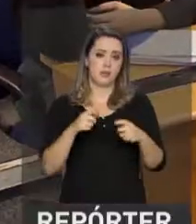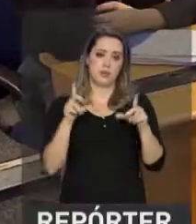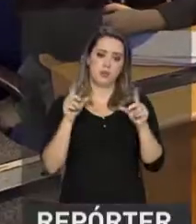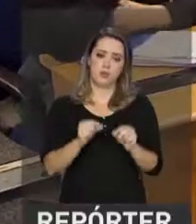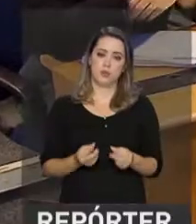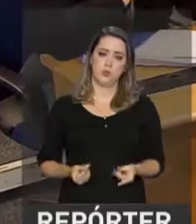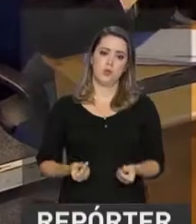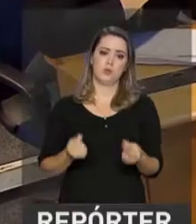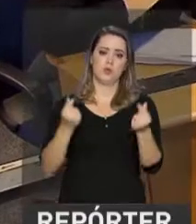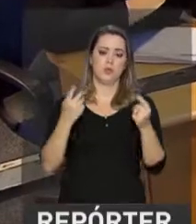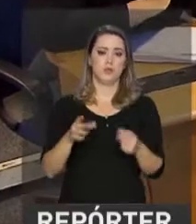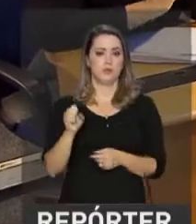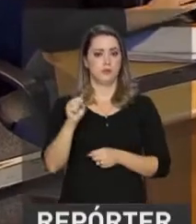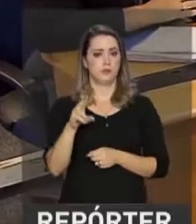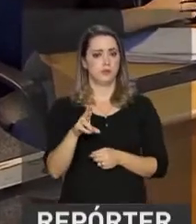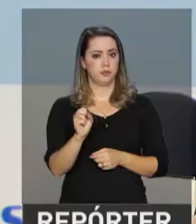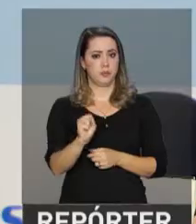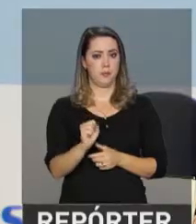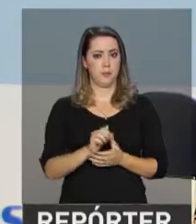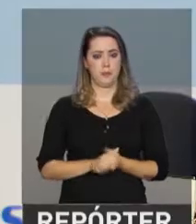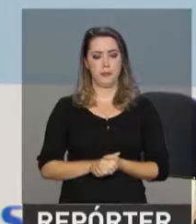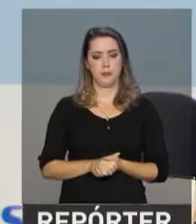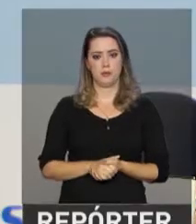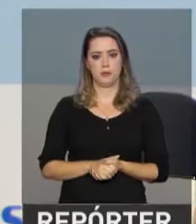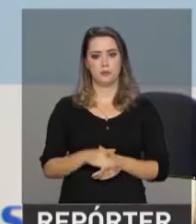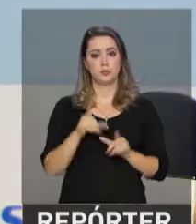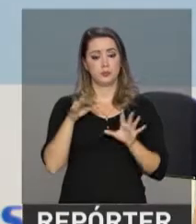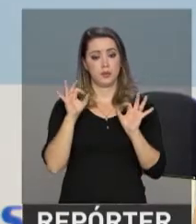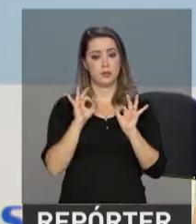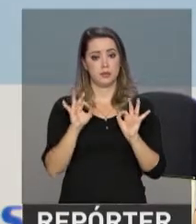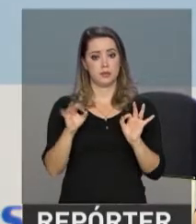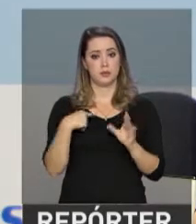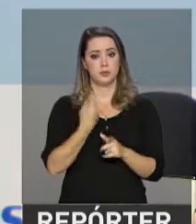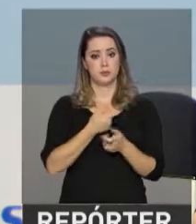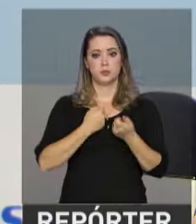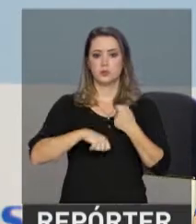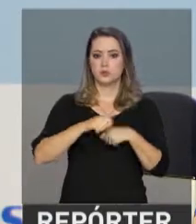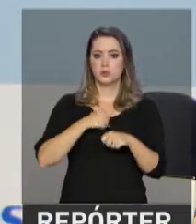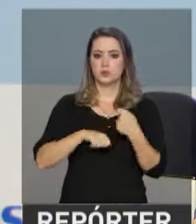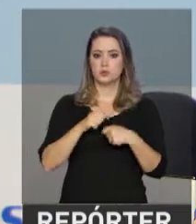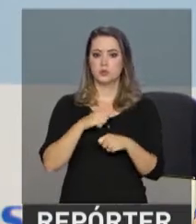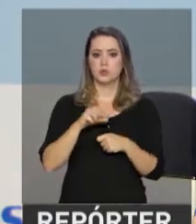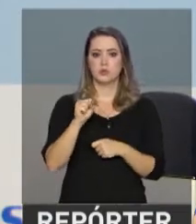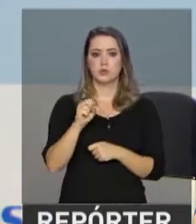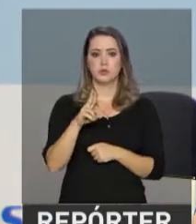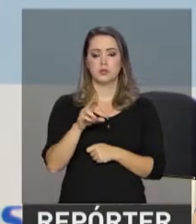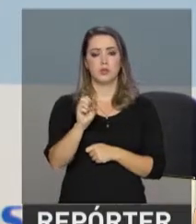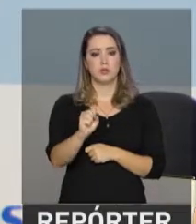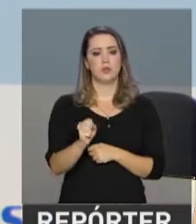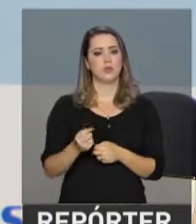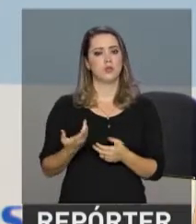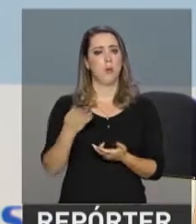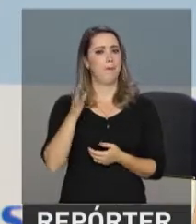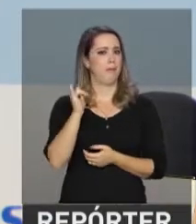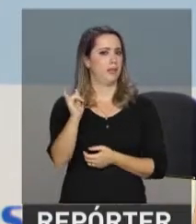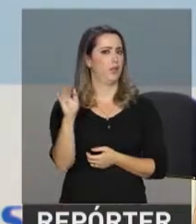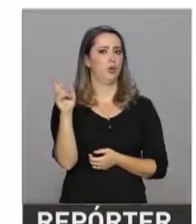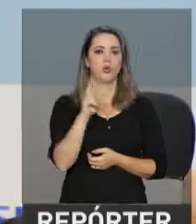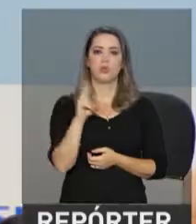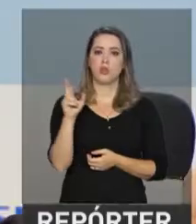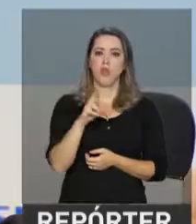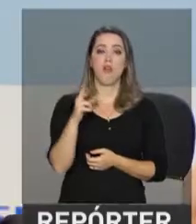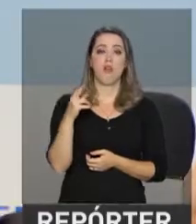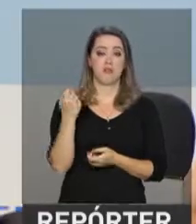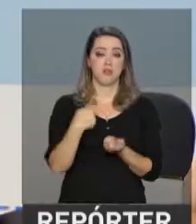custos para o sistema único de saúde certamente economizaremos no sus como um todo alguns bilhões de reais